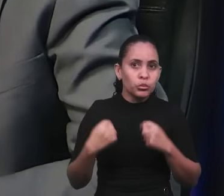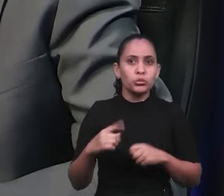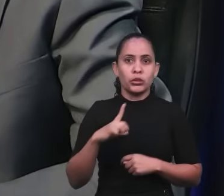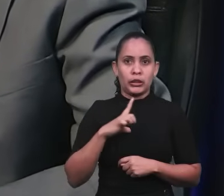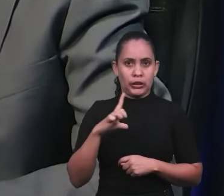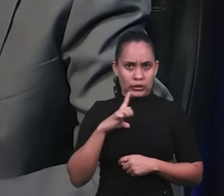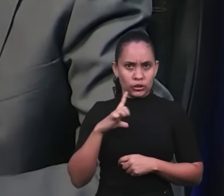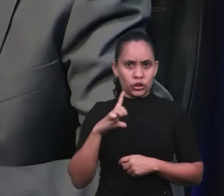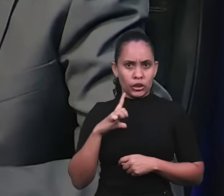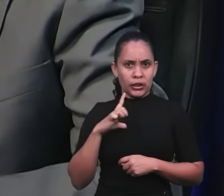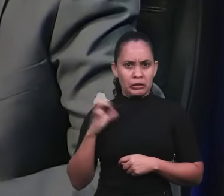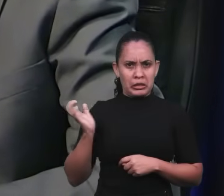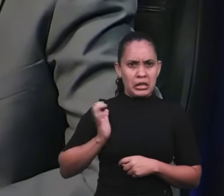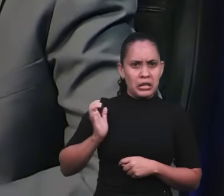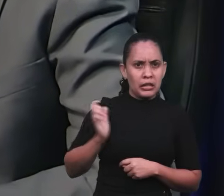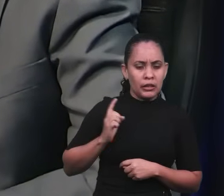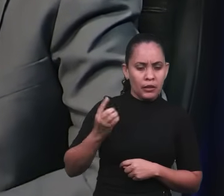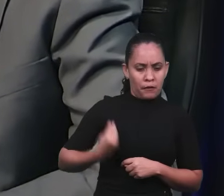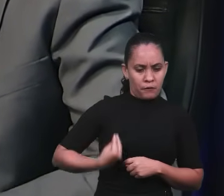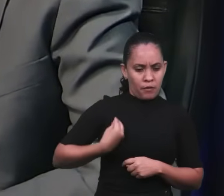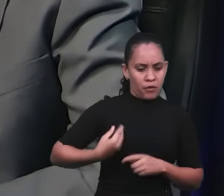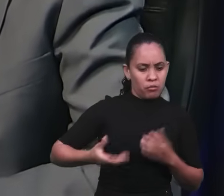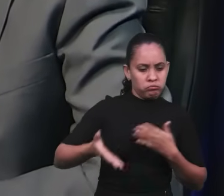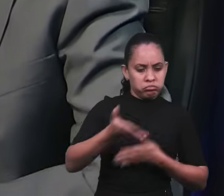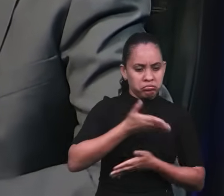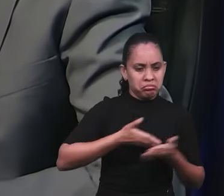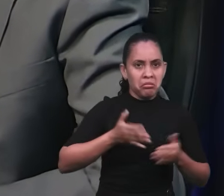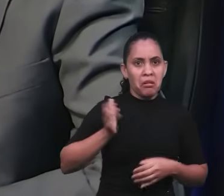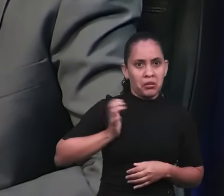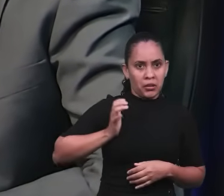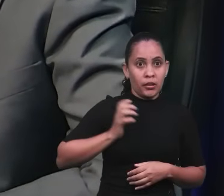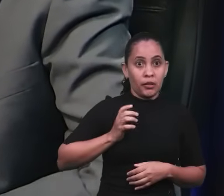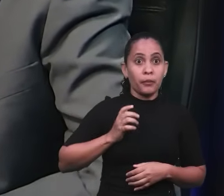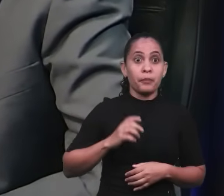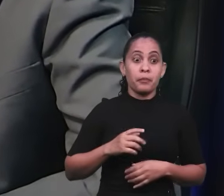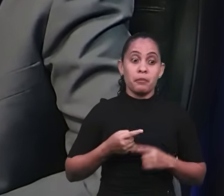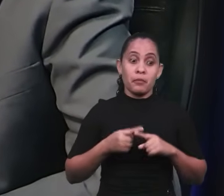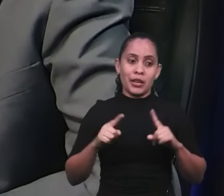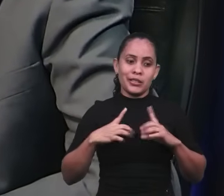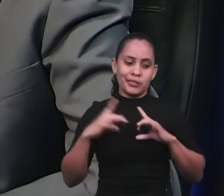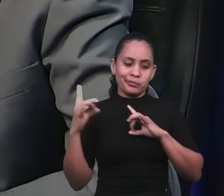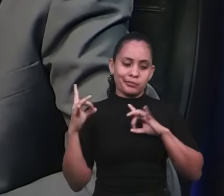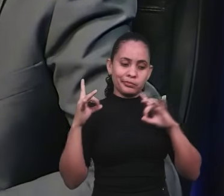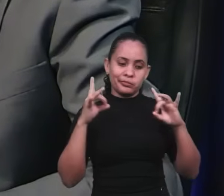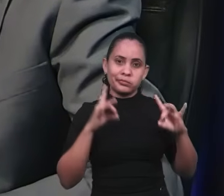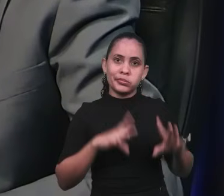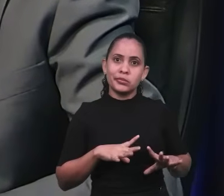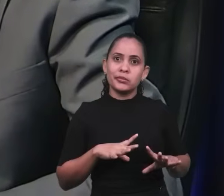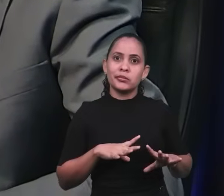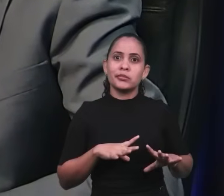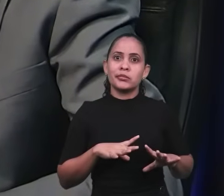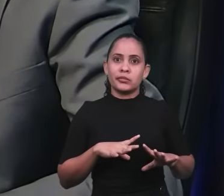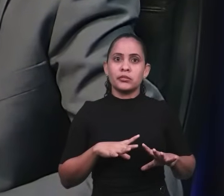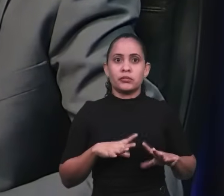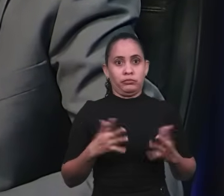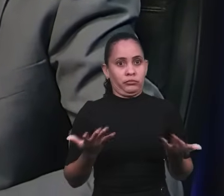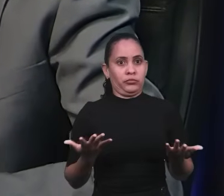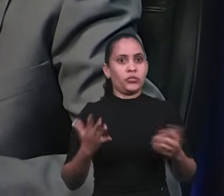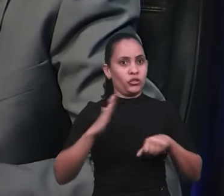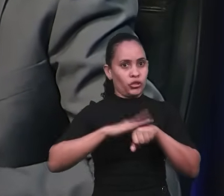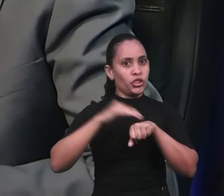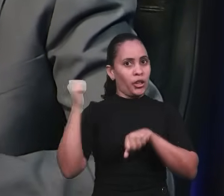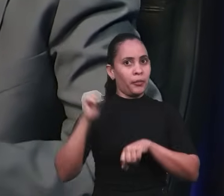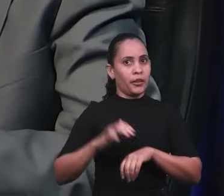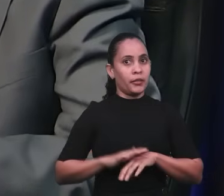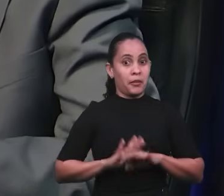tinha e que vivia num ambiente próspero, ele fez uma renúncia diante do chamado de Deus.